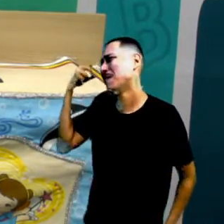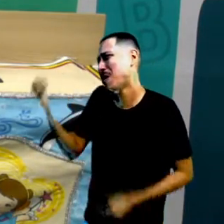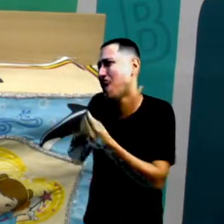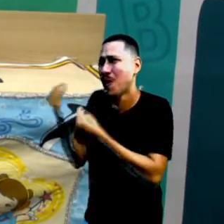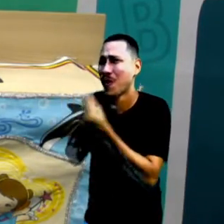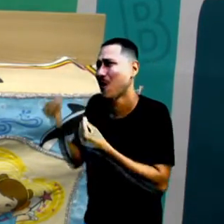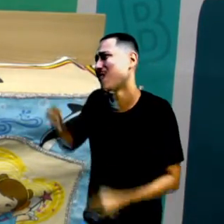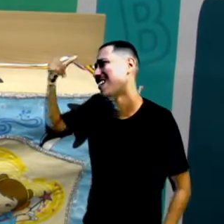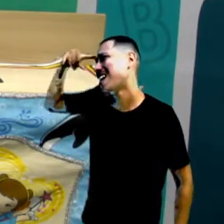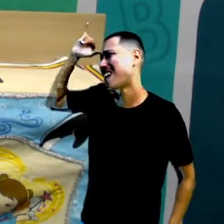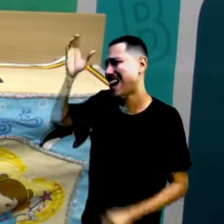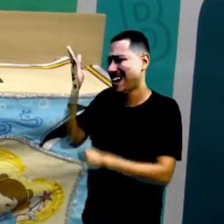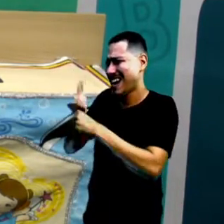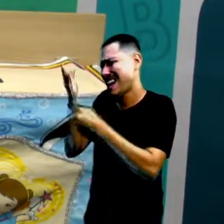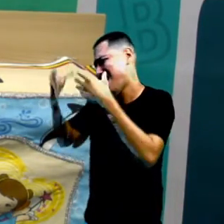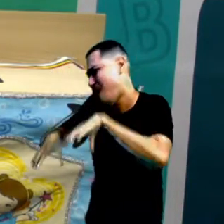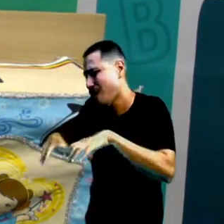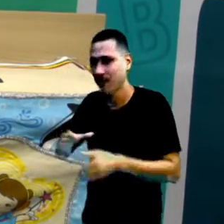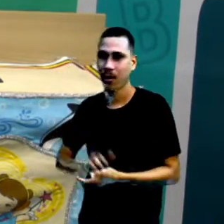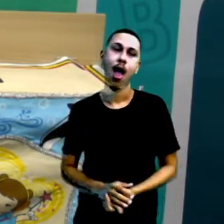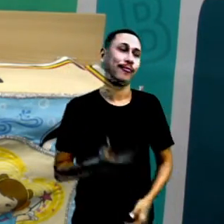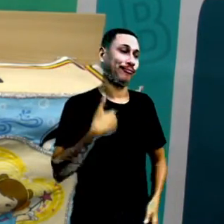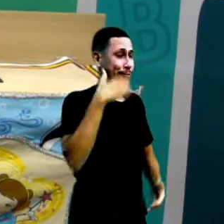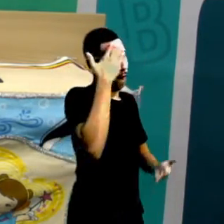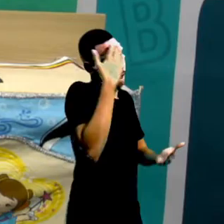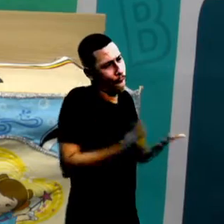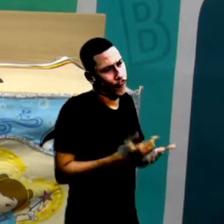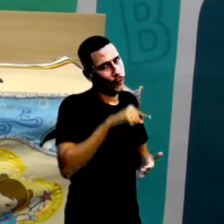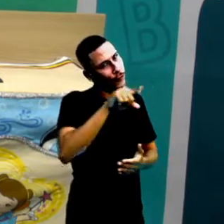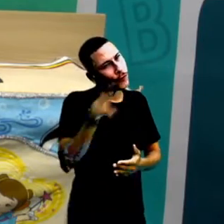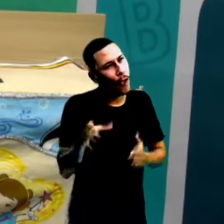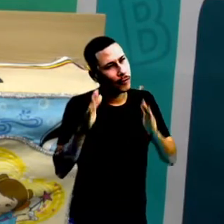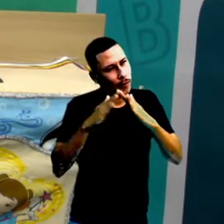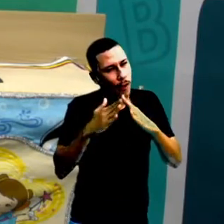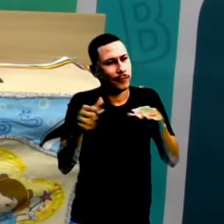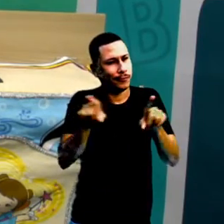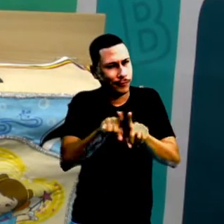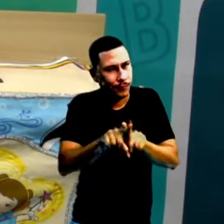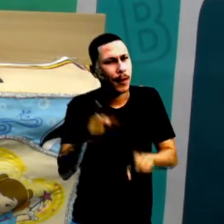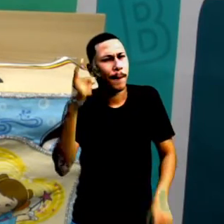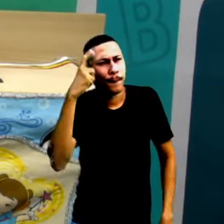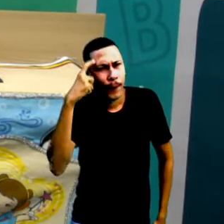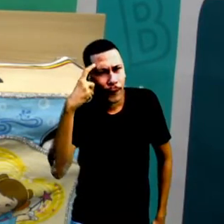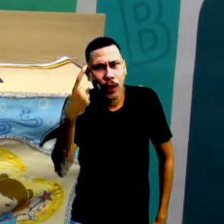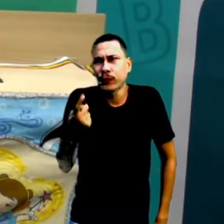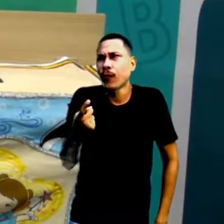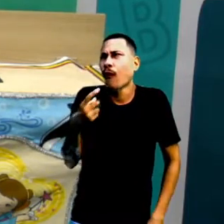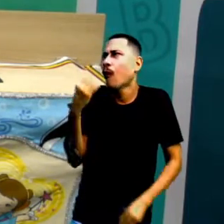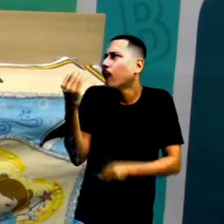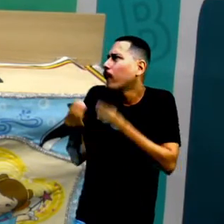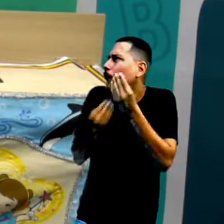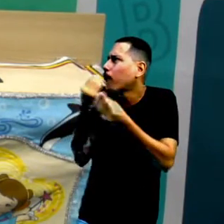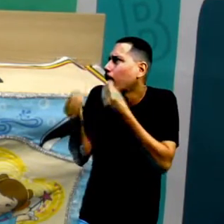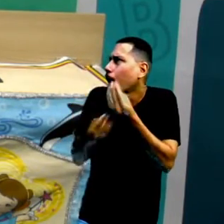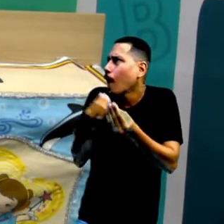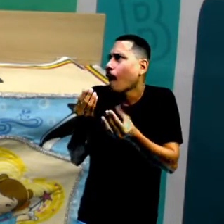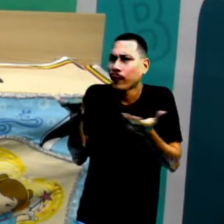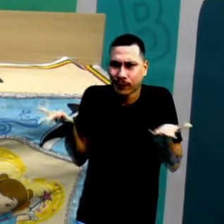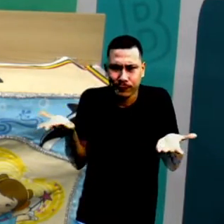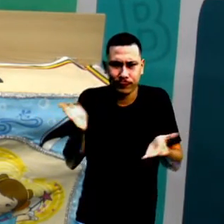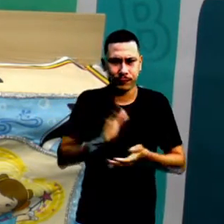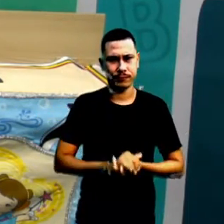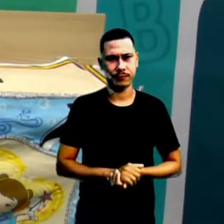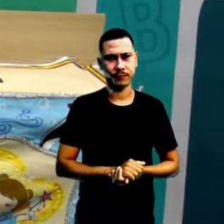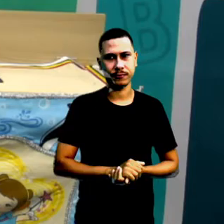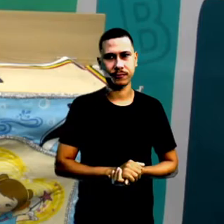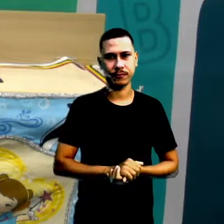a é pois é eu acredito que você sair de casa também tá pensando na mesma coisa que a leiturinha não